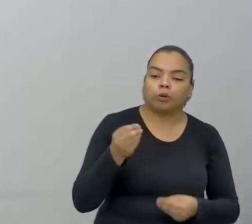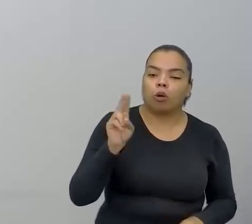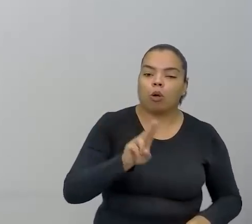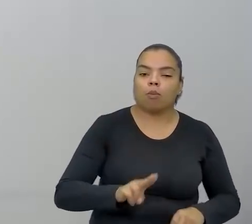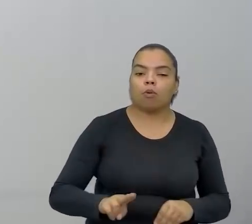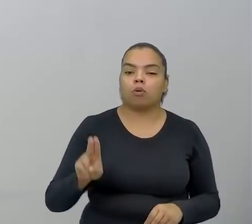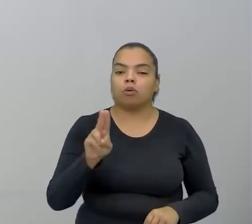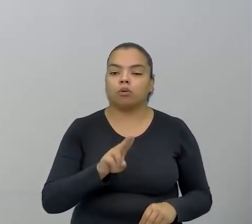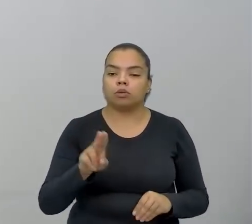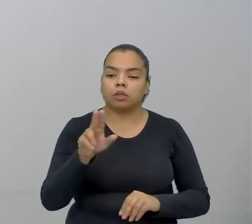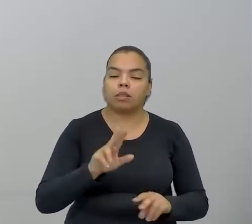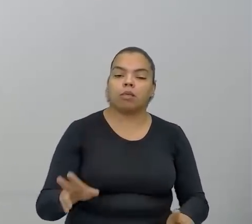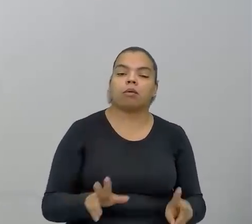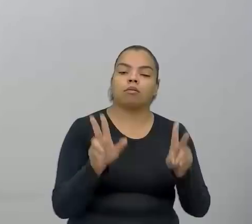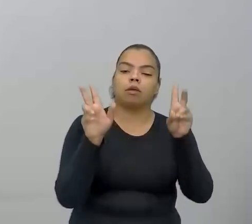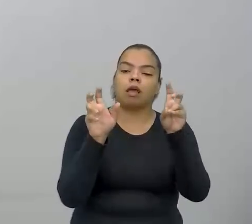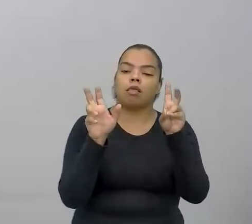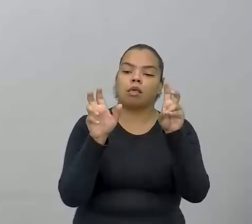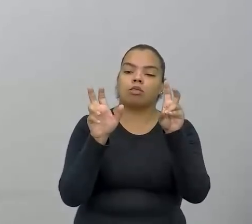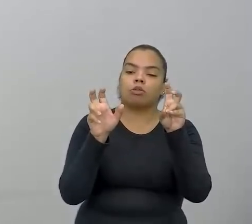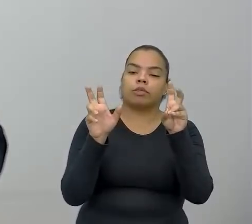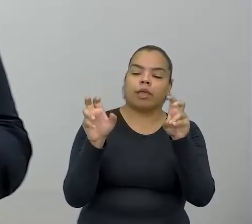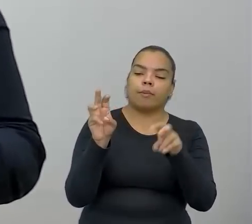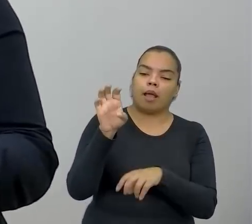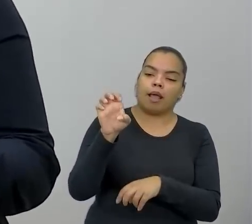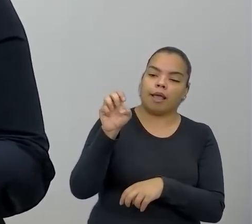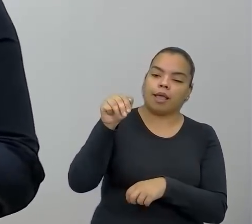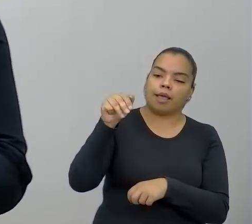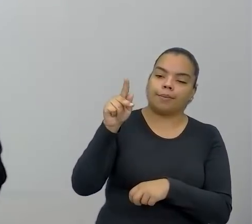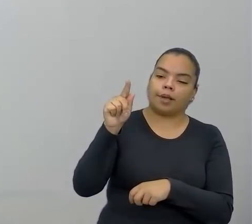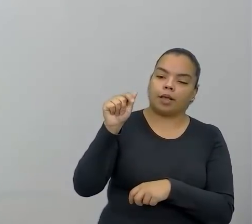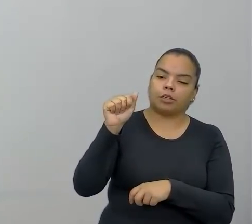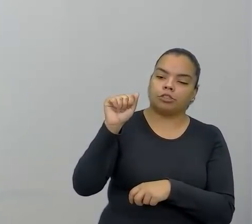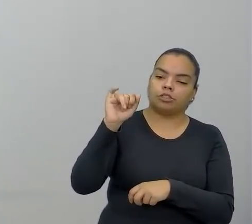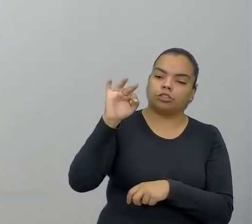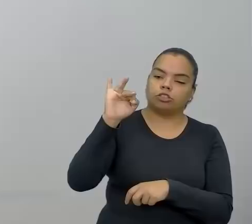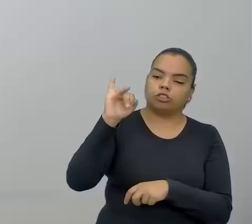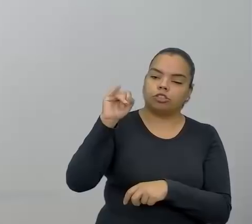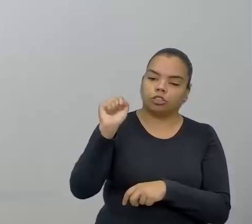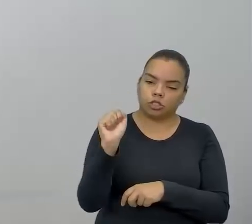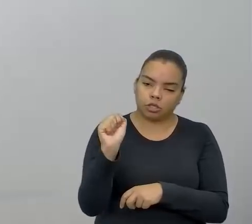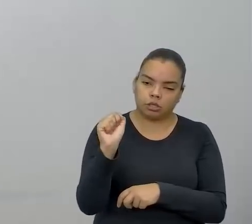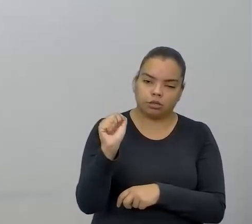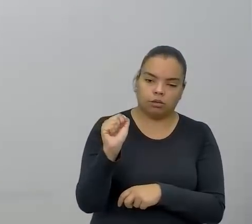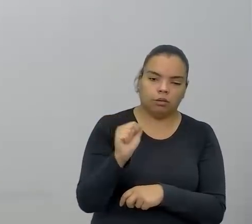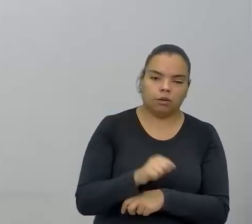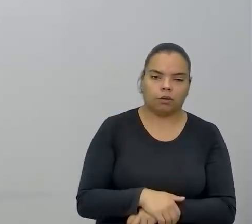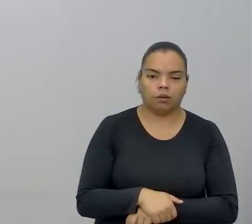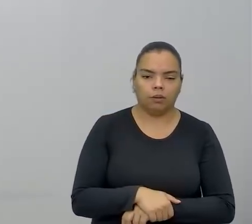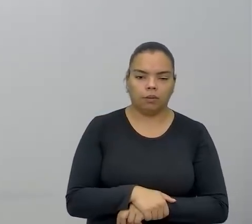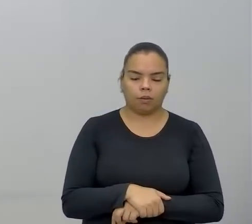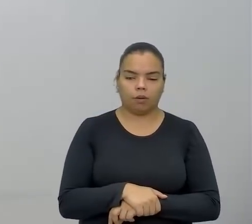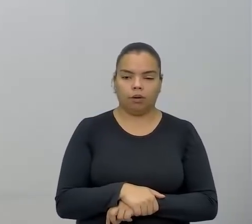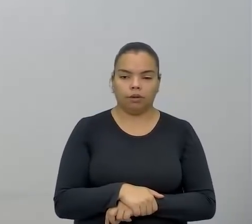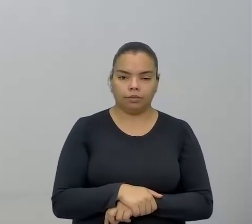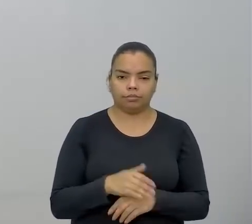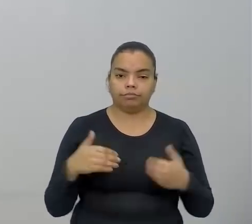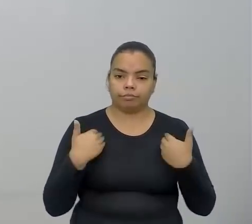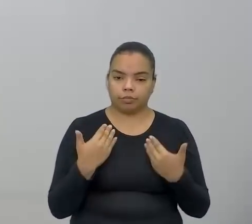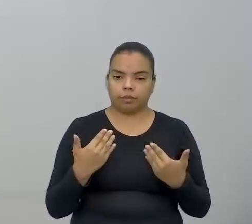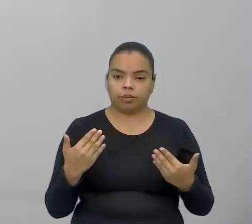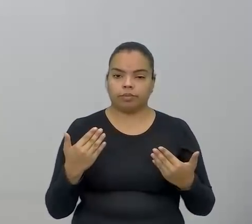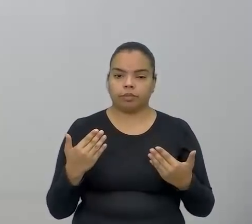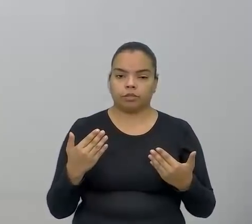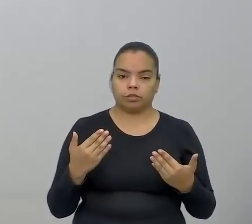na discussão de hoje sobre ser empático? Então, para a gente pensar, fechar, né, sistematizar o